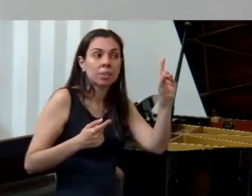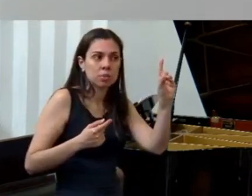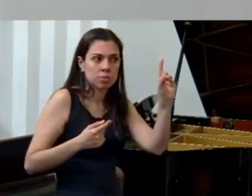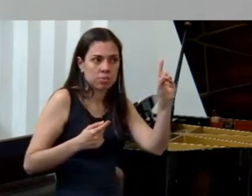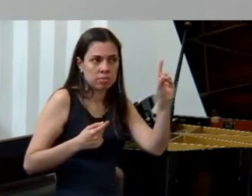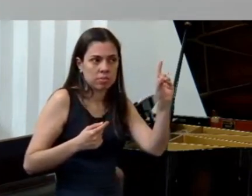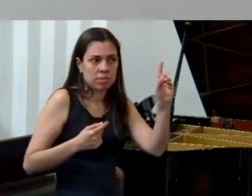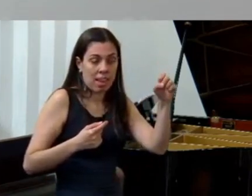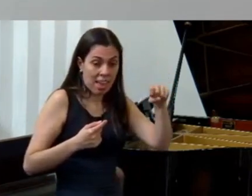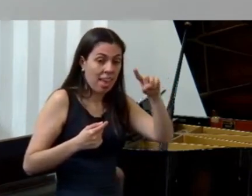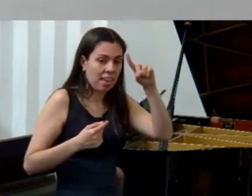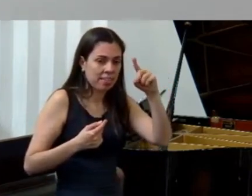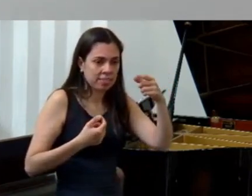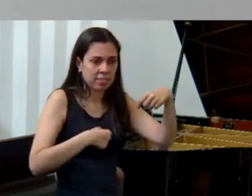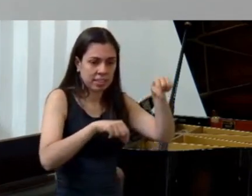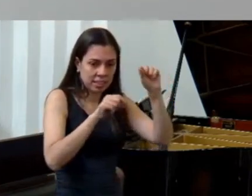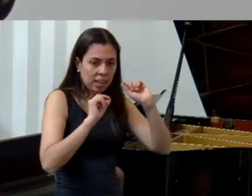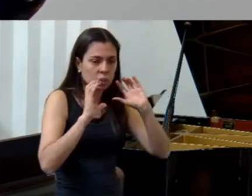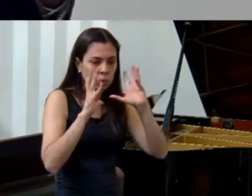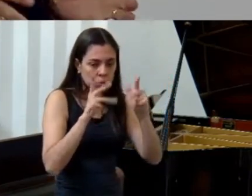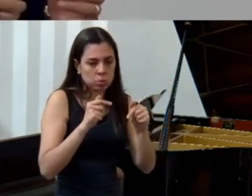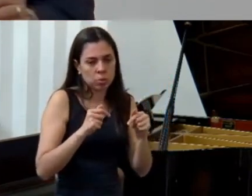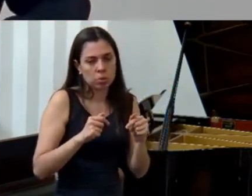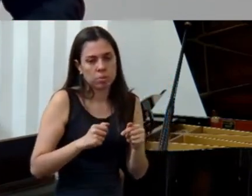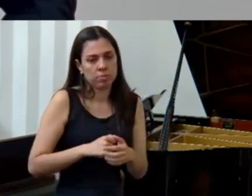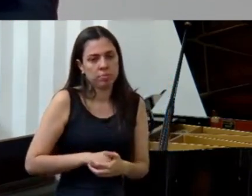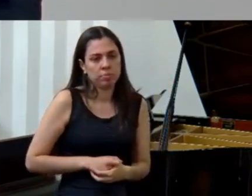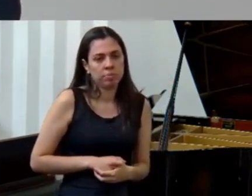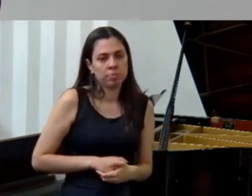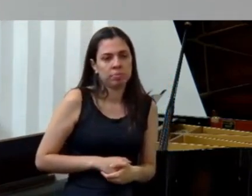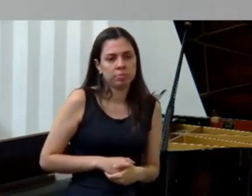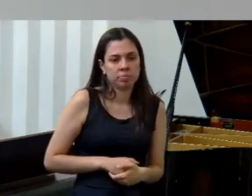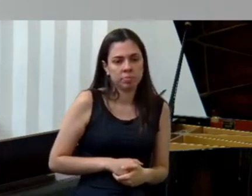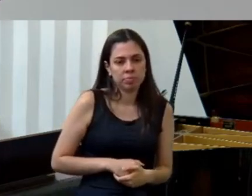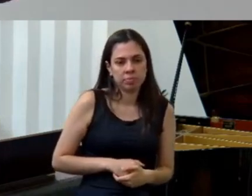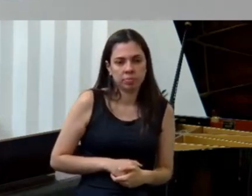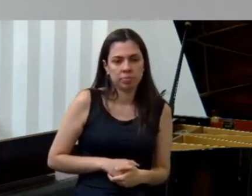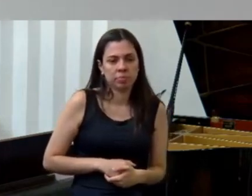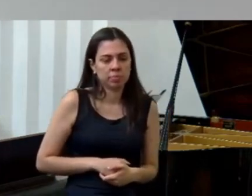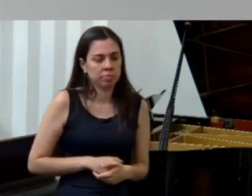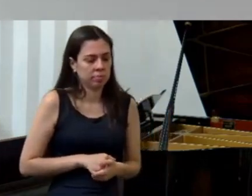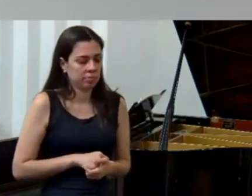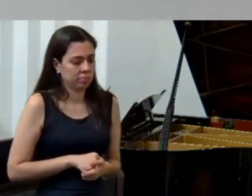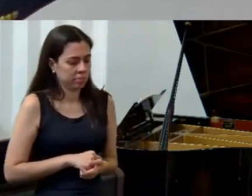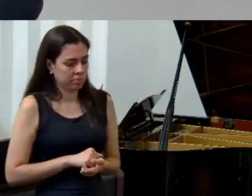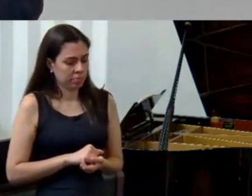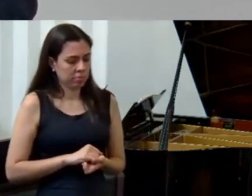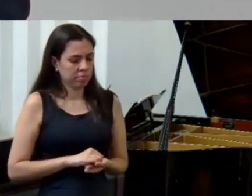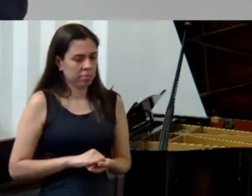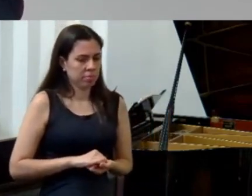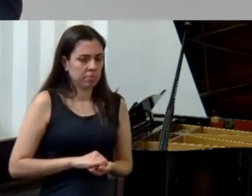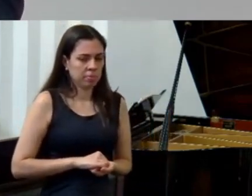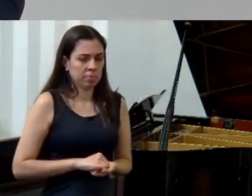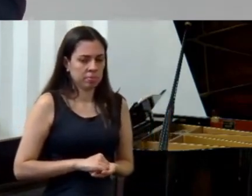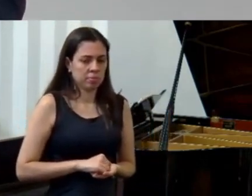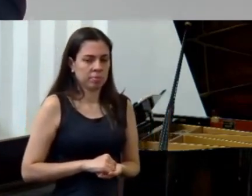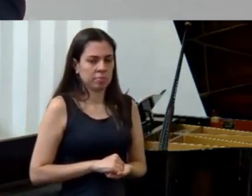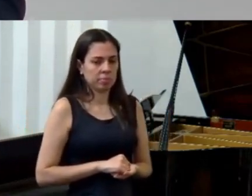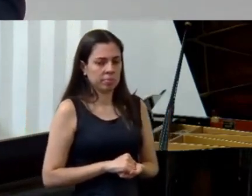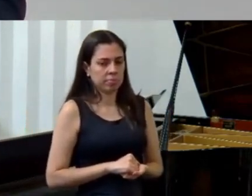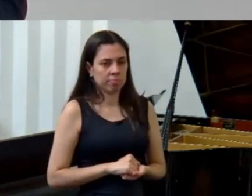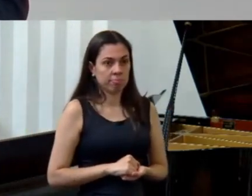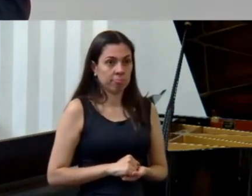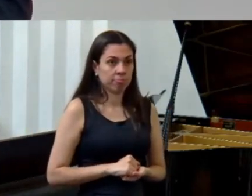Deus manda um anjo uma vez. Deus manda um anjo a segunda vez. E a terceira vez ele vai. Ele mesmo.